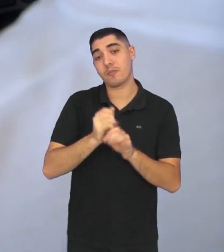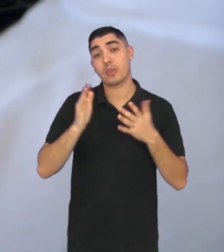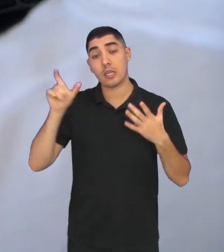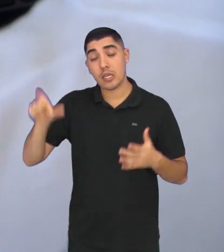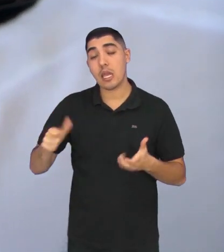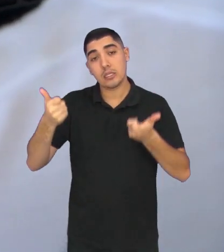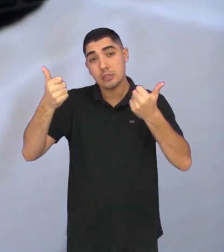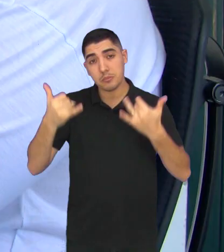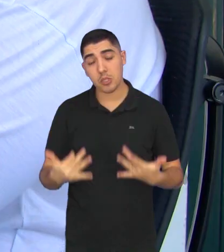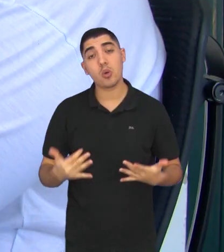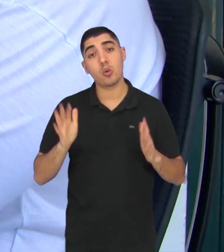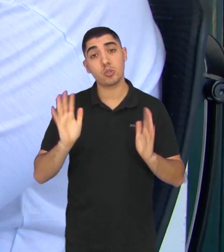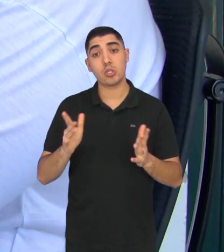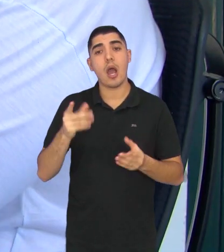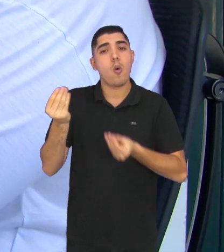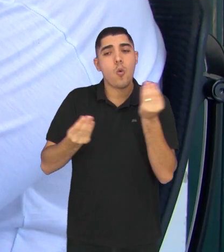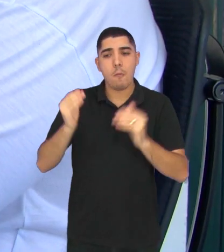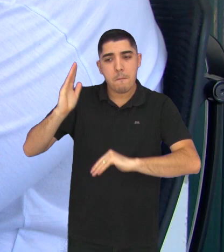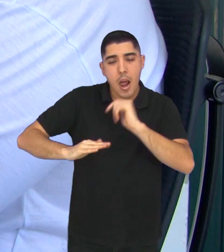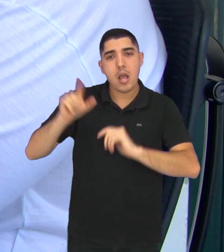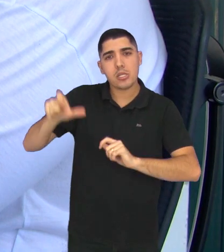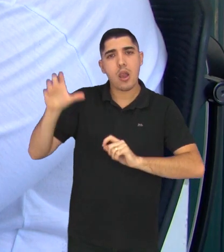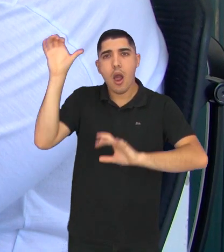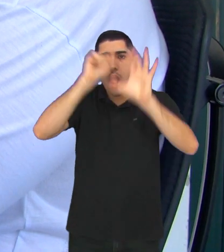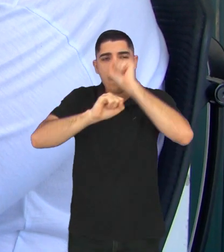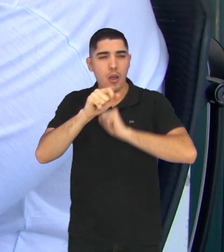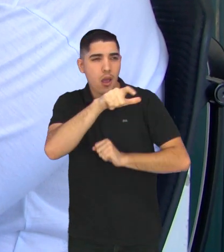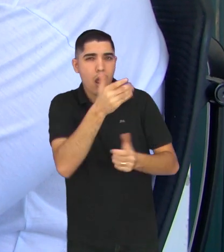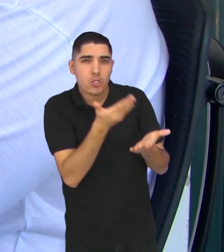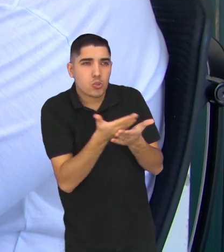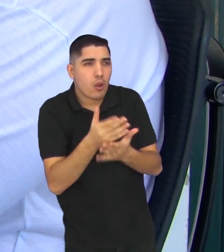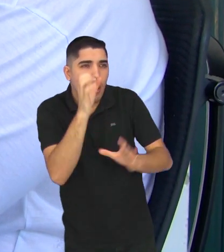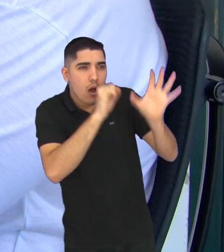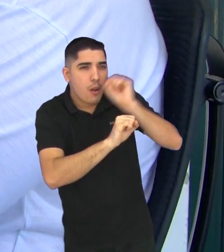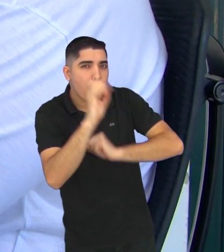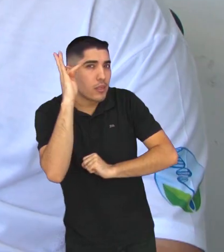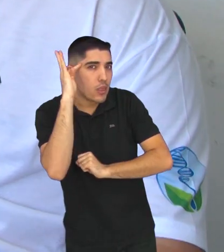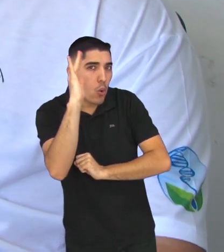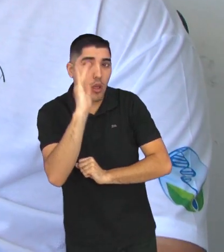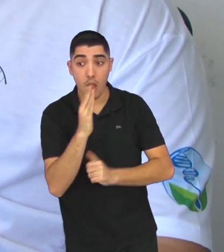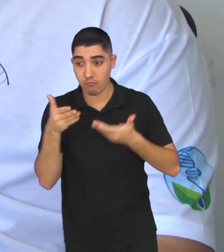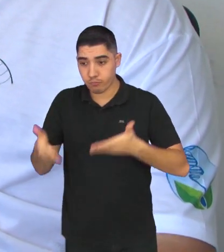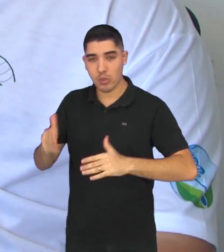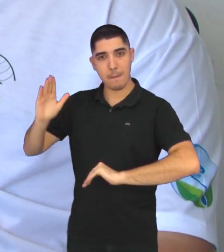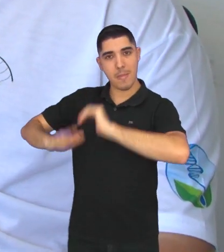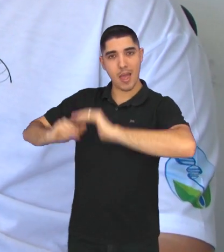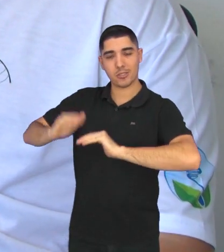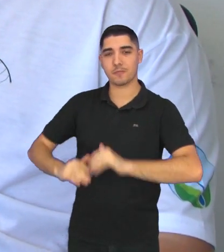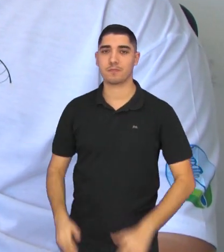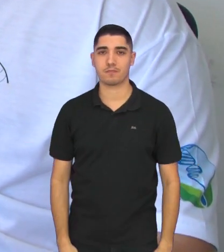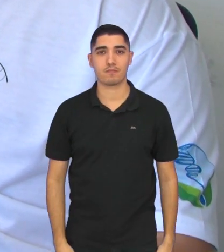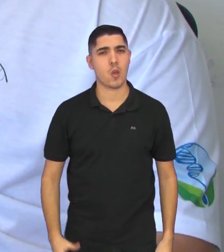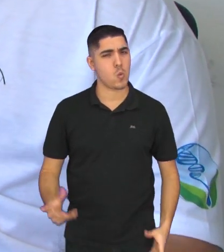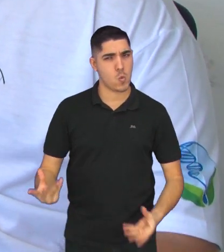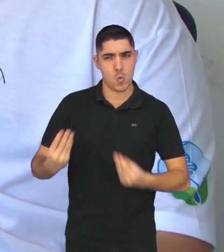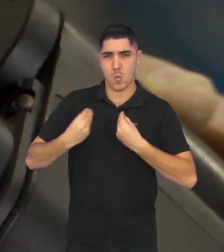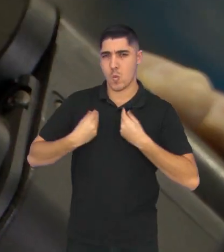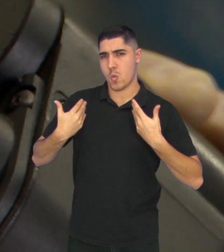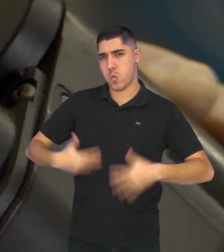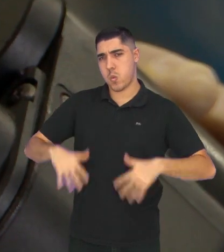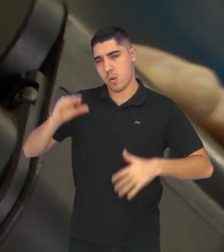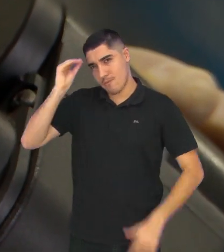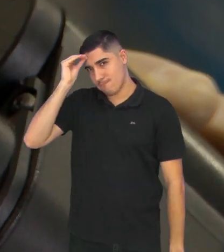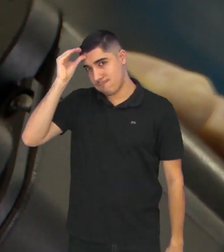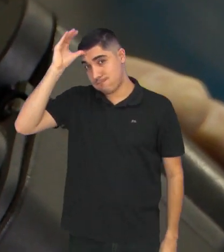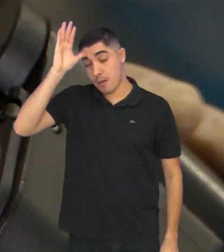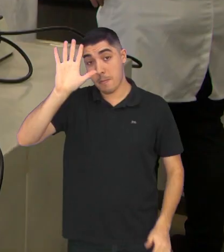vivenciar na prática as lições aprendidas na sala de aula. Isso enriquece de uma maneira muito grande,